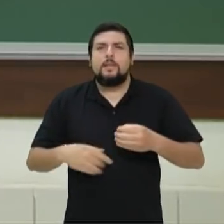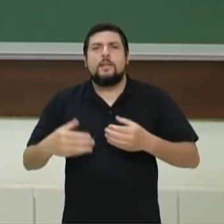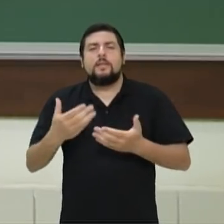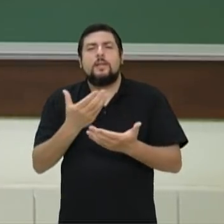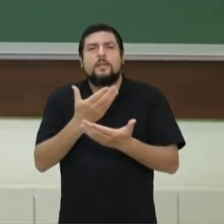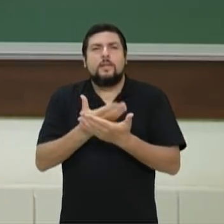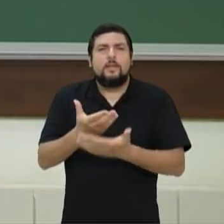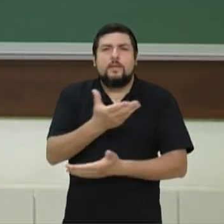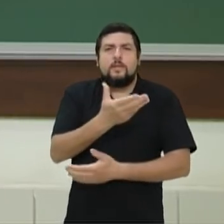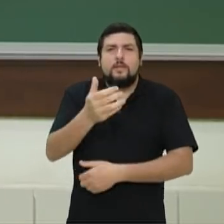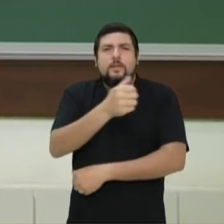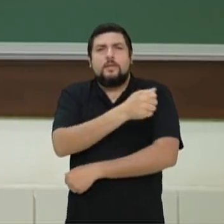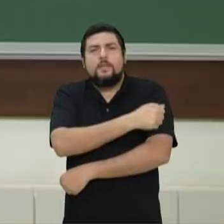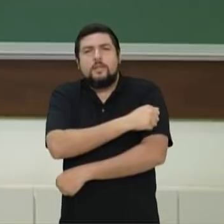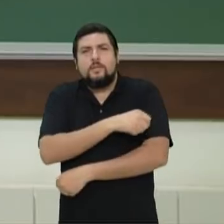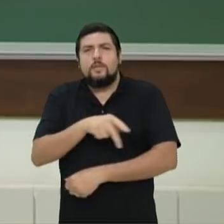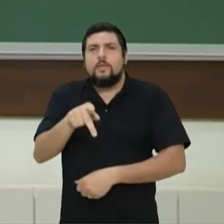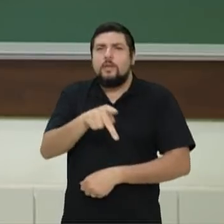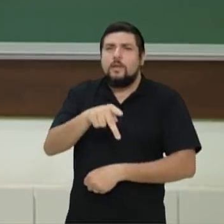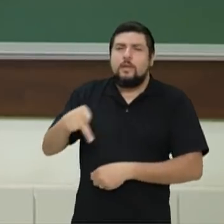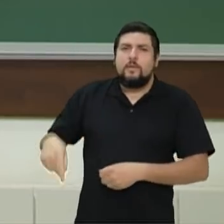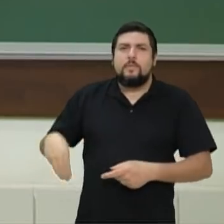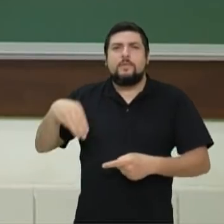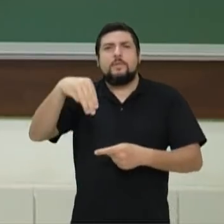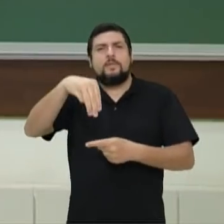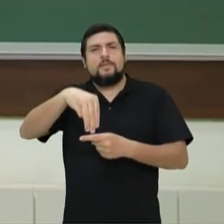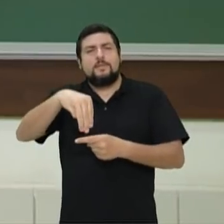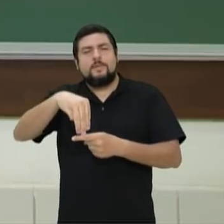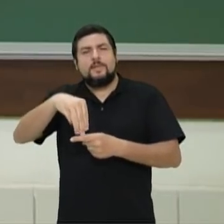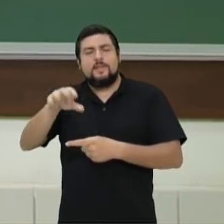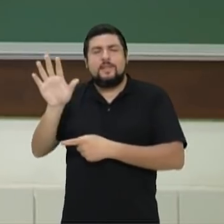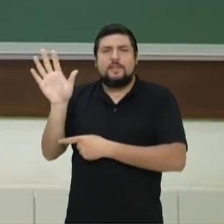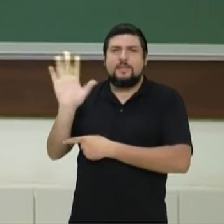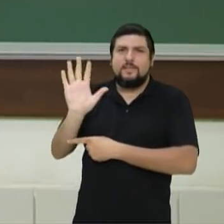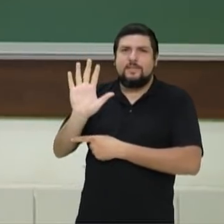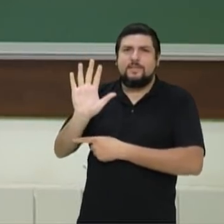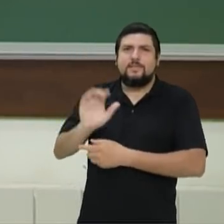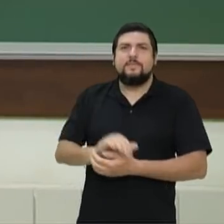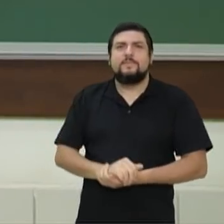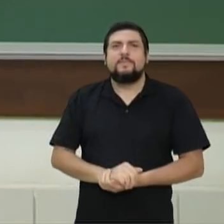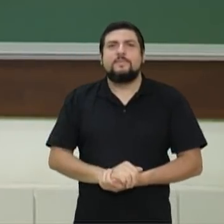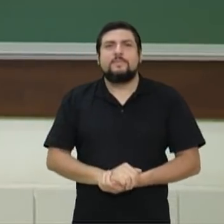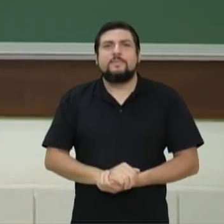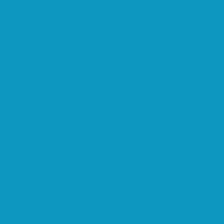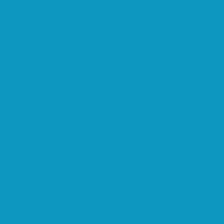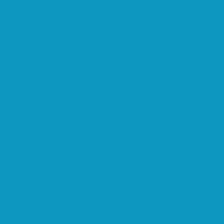né, os estudantes e professores de Maringá. Tchau, até a próxima!